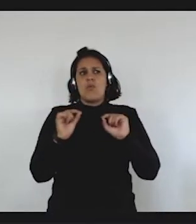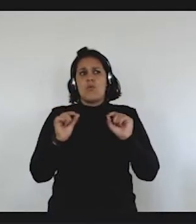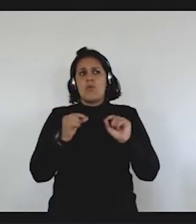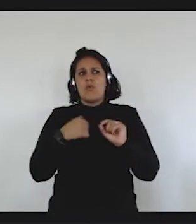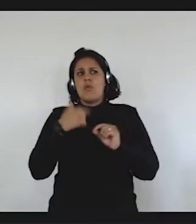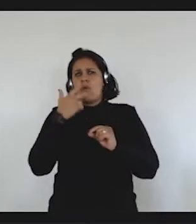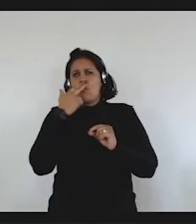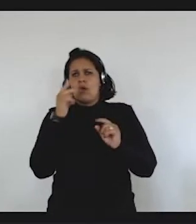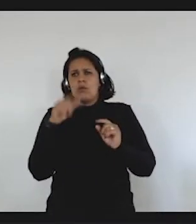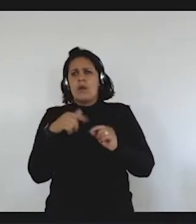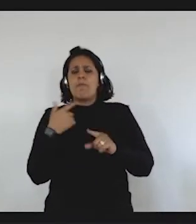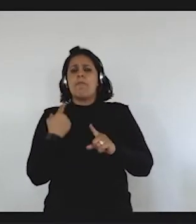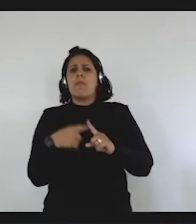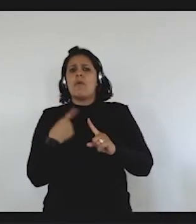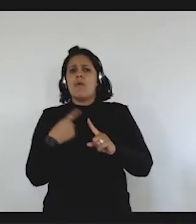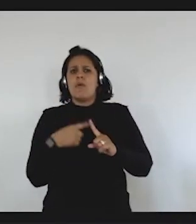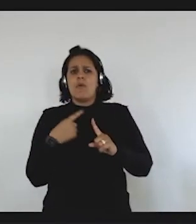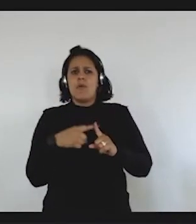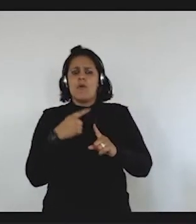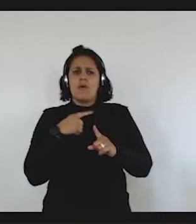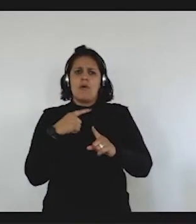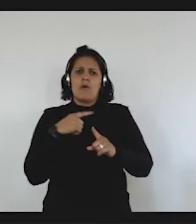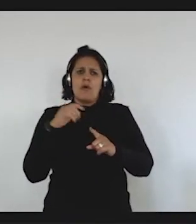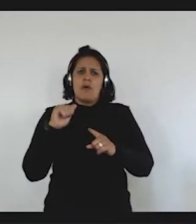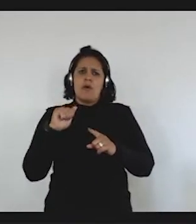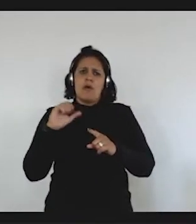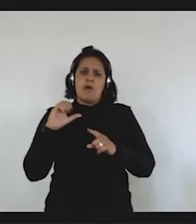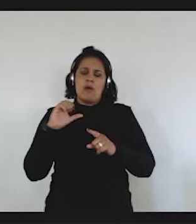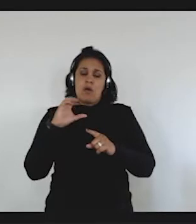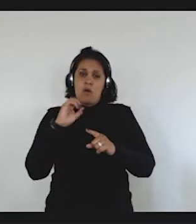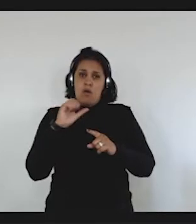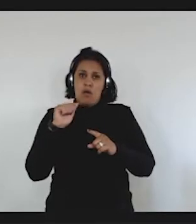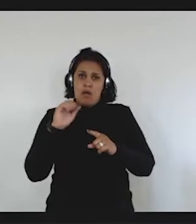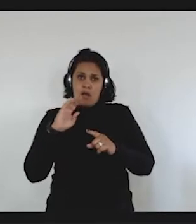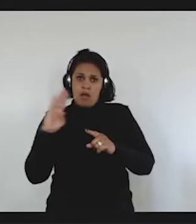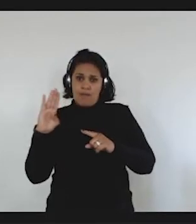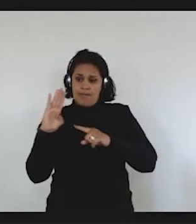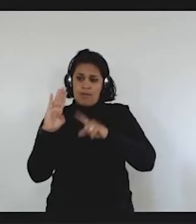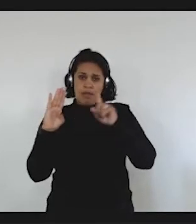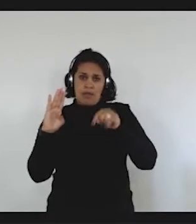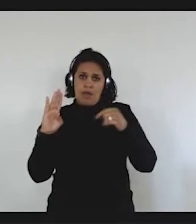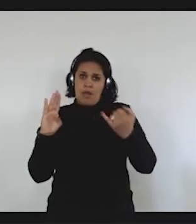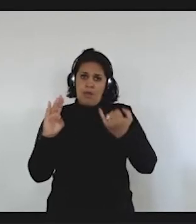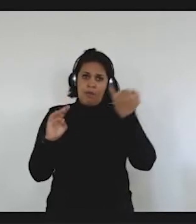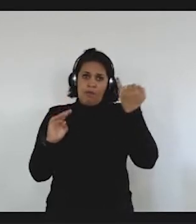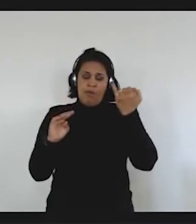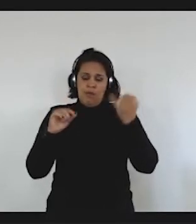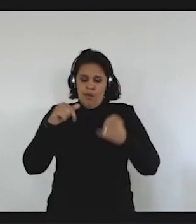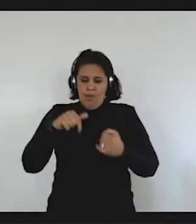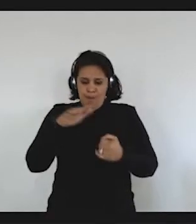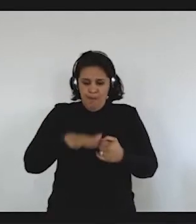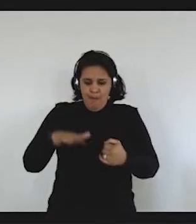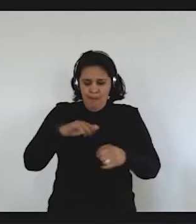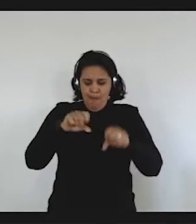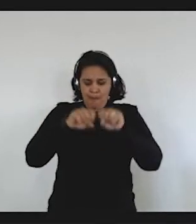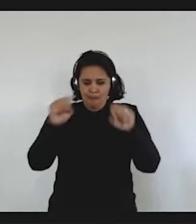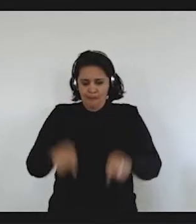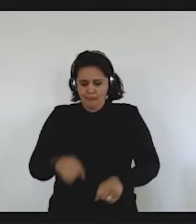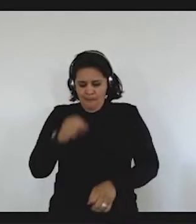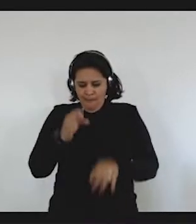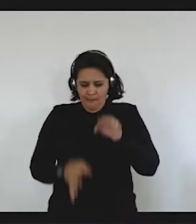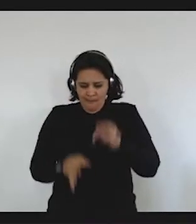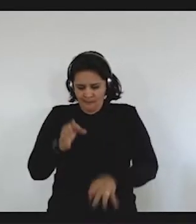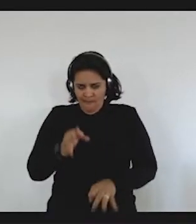do porquê que a advocacia é tão importante nesse sistema jurídico e no